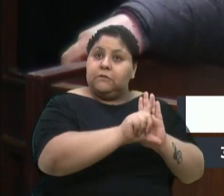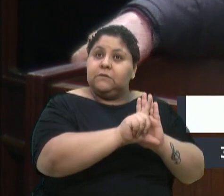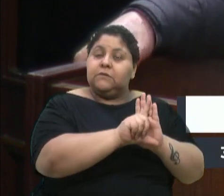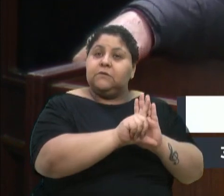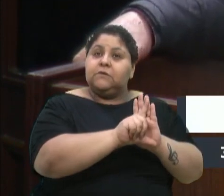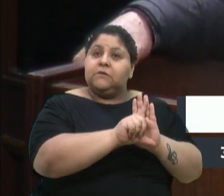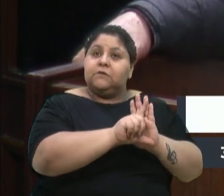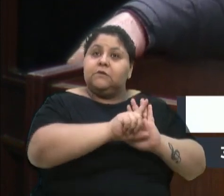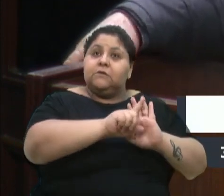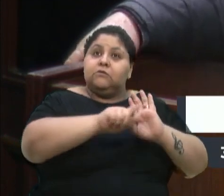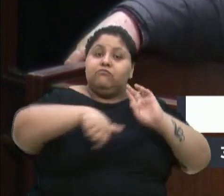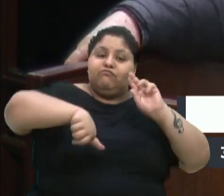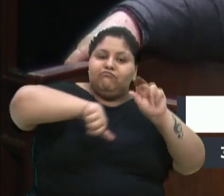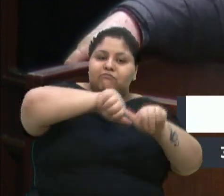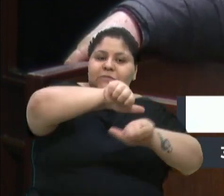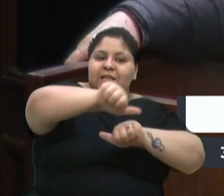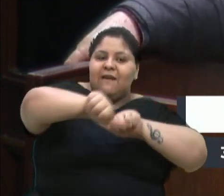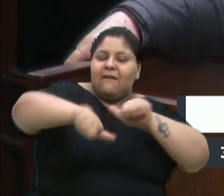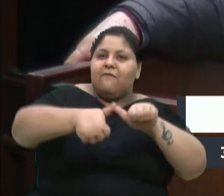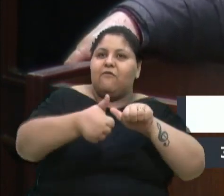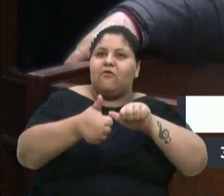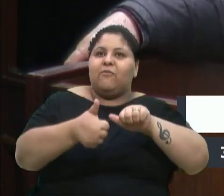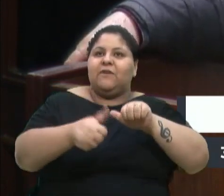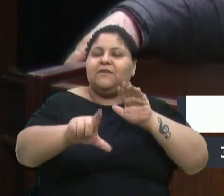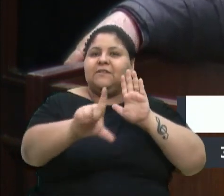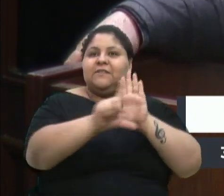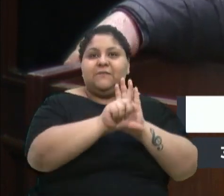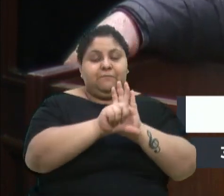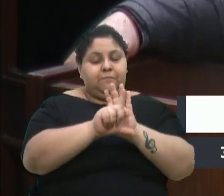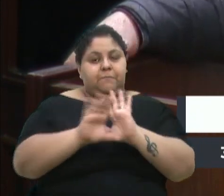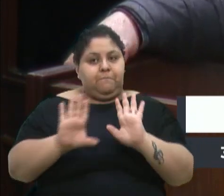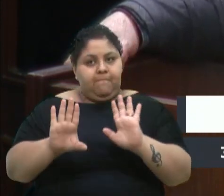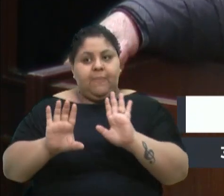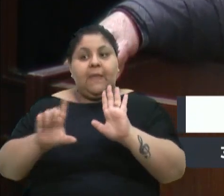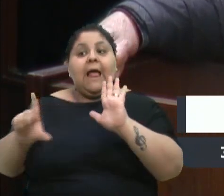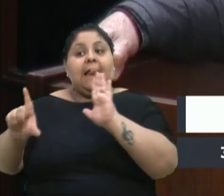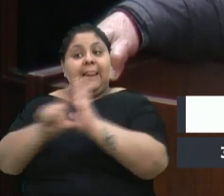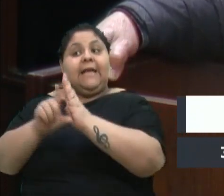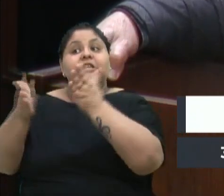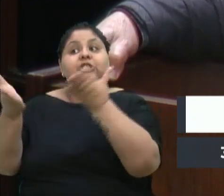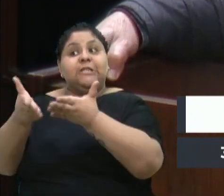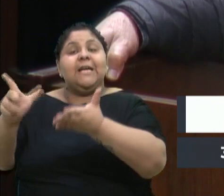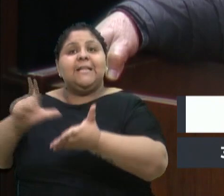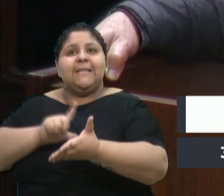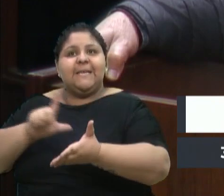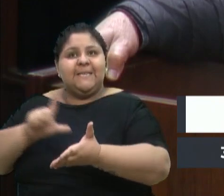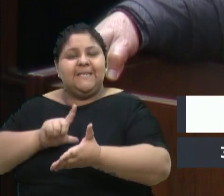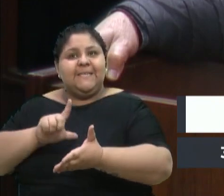de reformulação de uma lei. A lei já existe, desde a lei